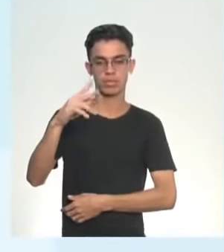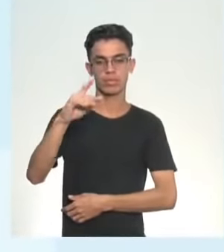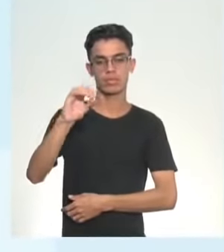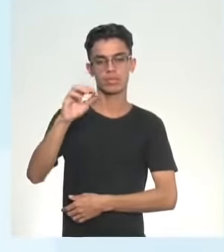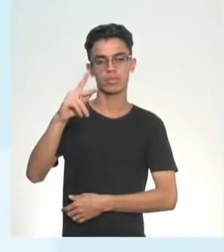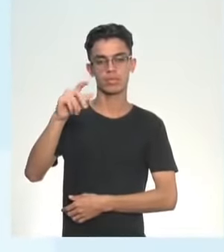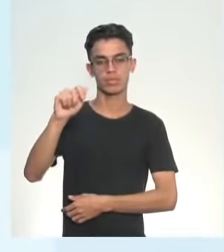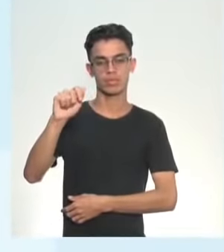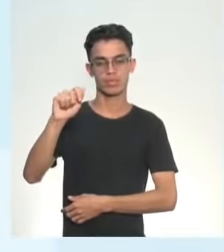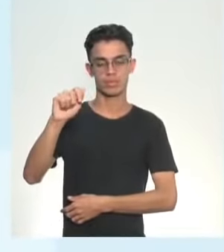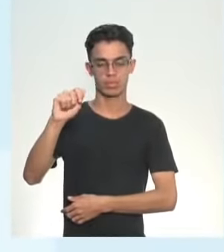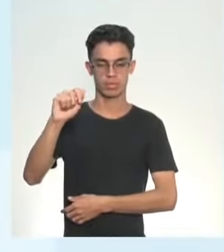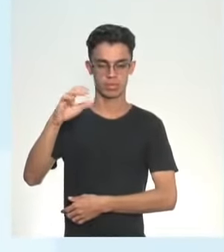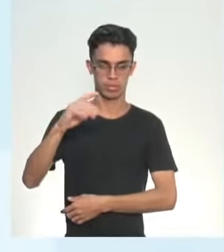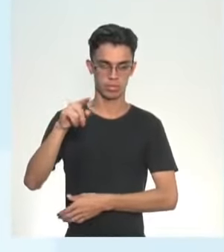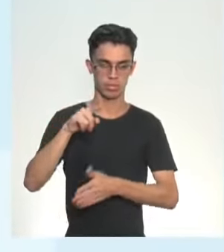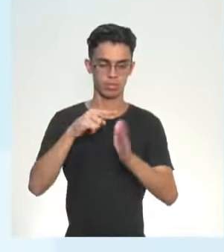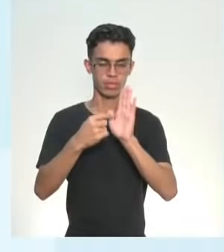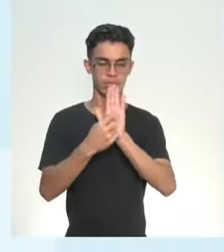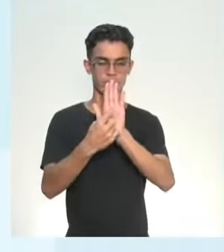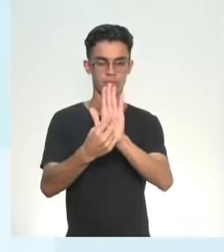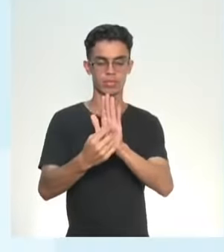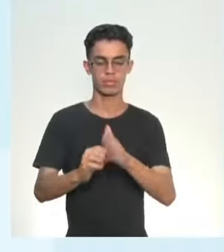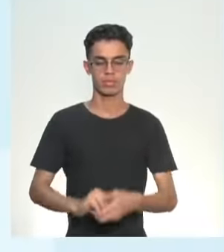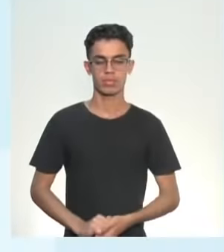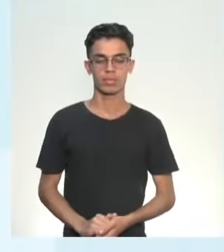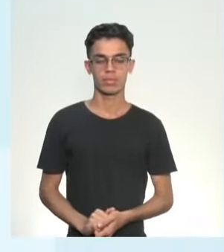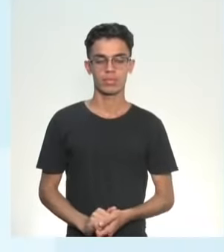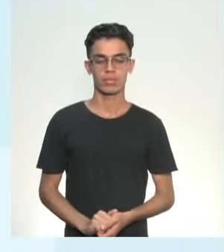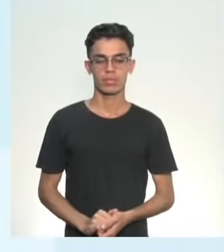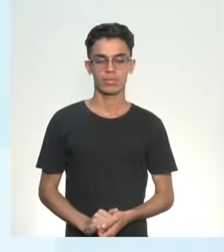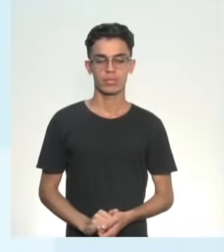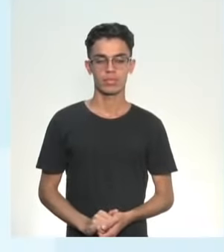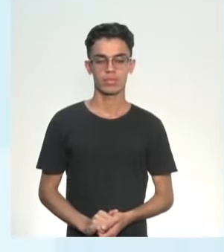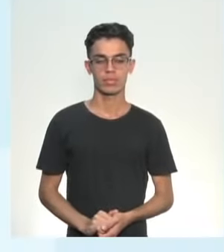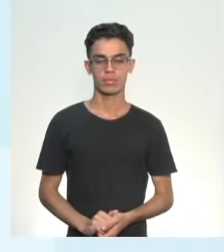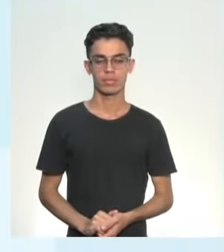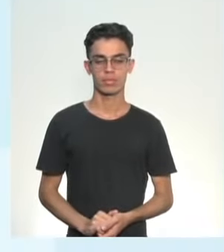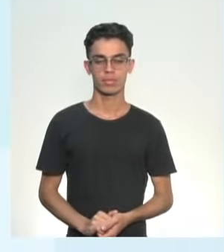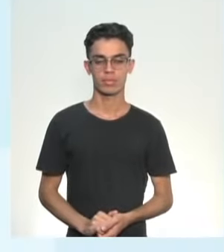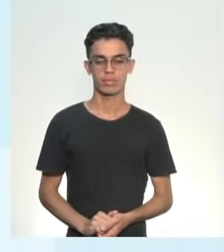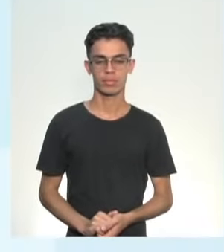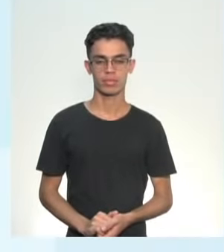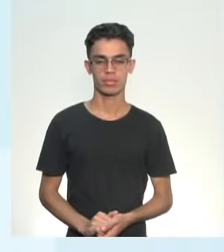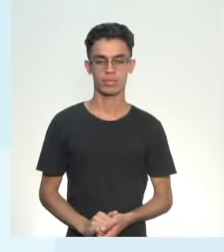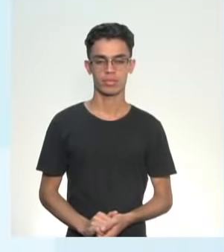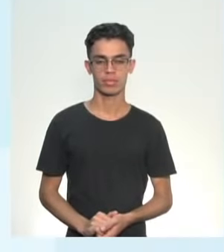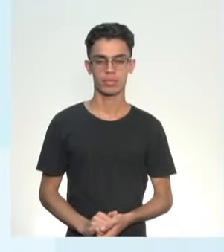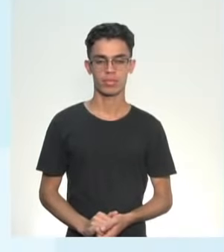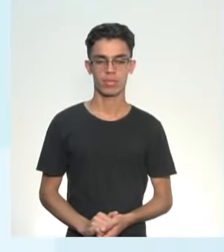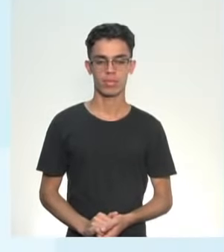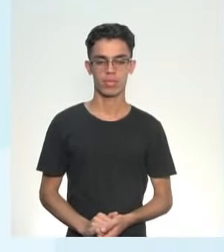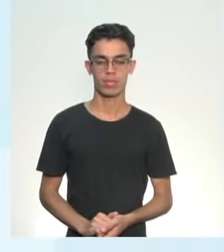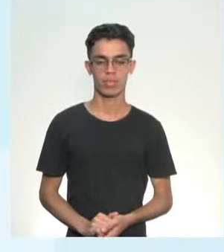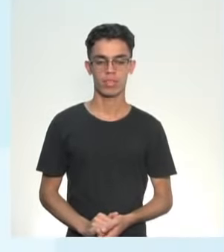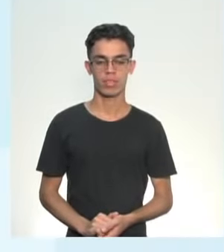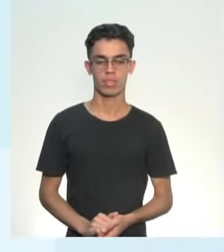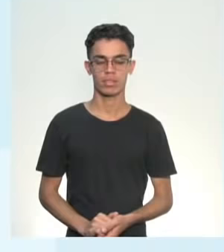Patatá After watching the video and feel the questions below in according to the vídeo a Fênix